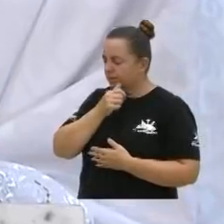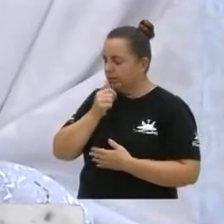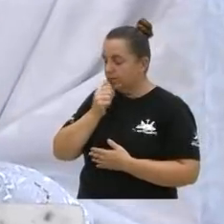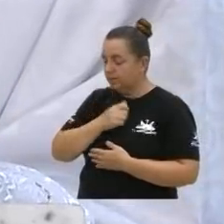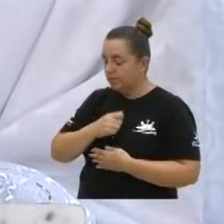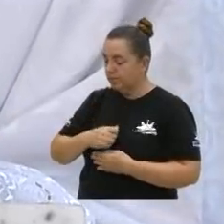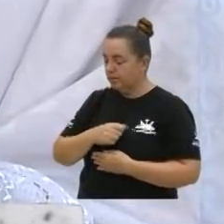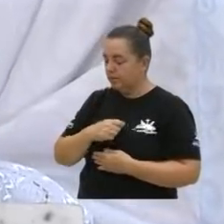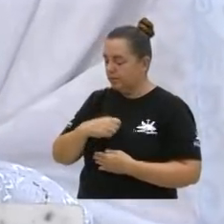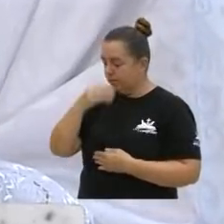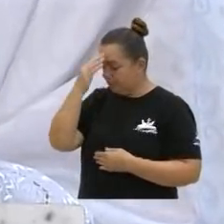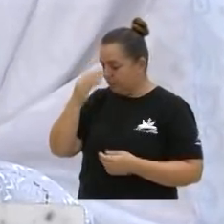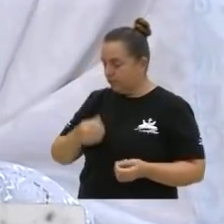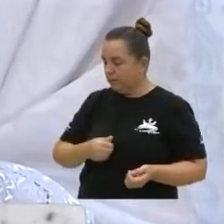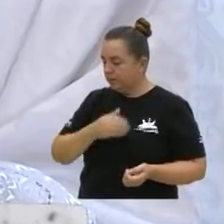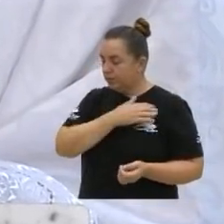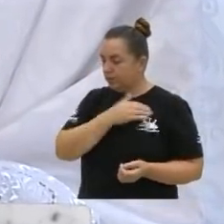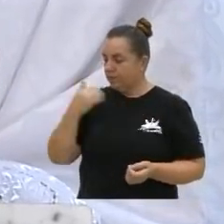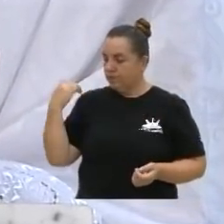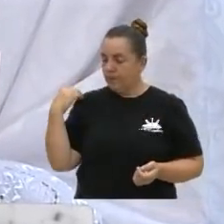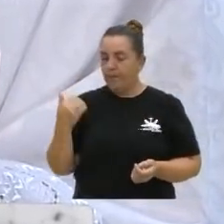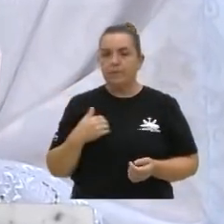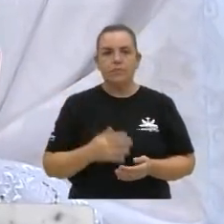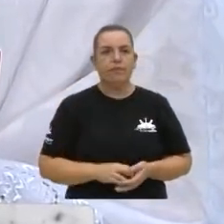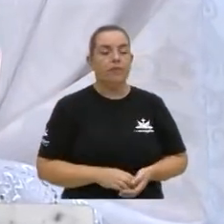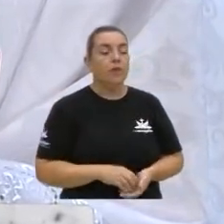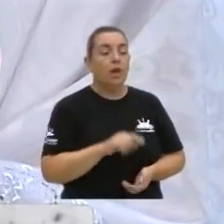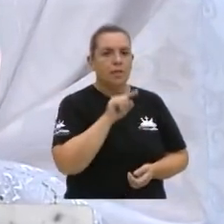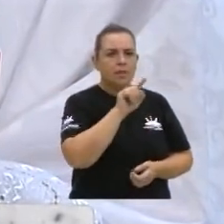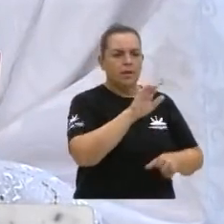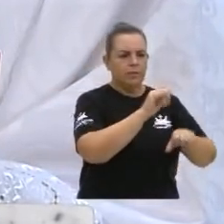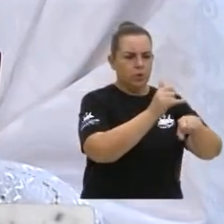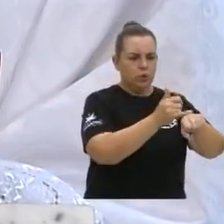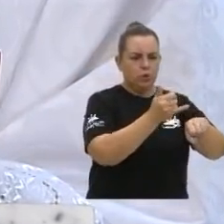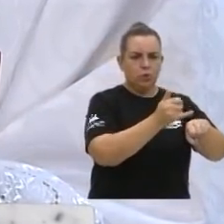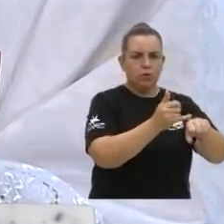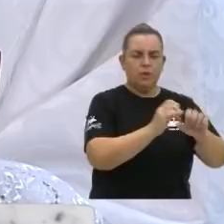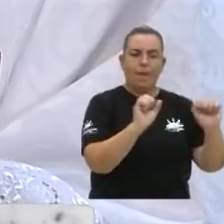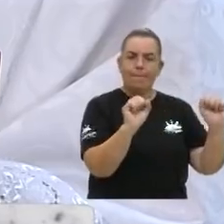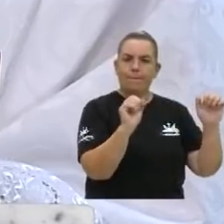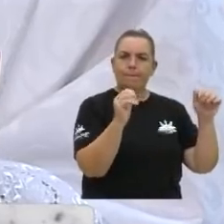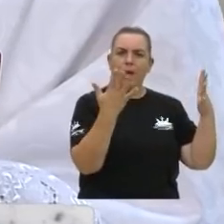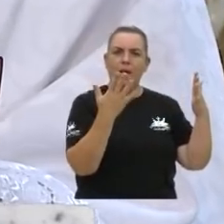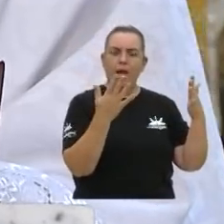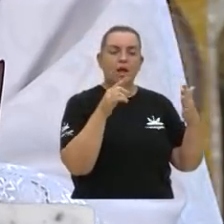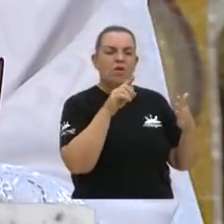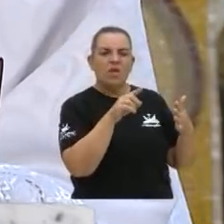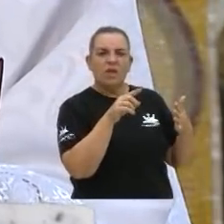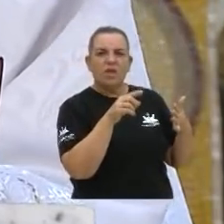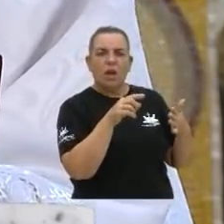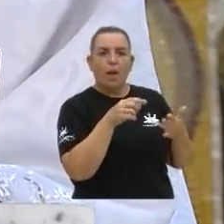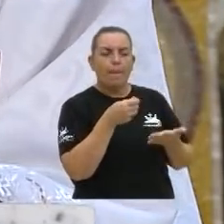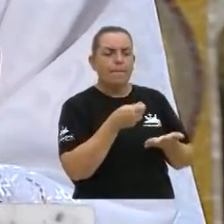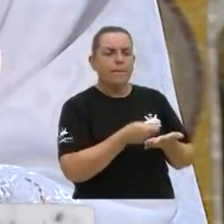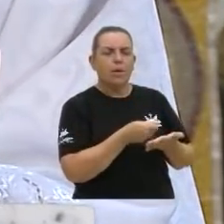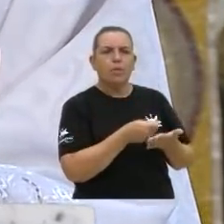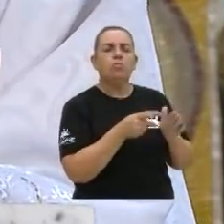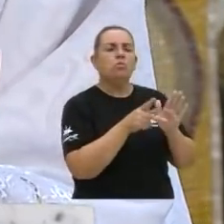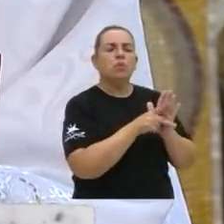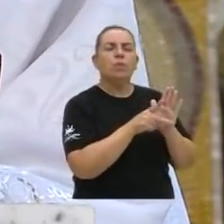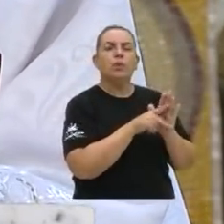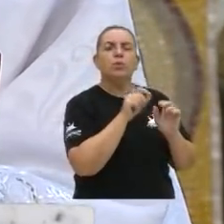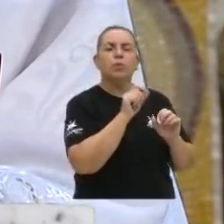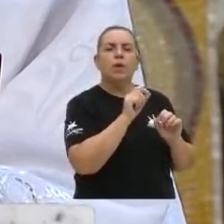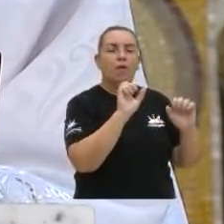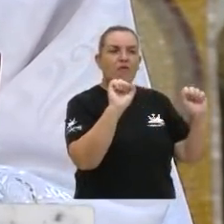Senhor. Celebrava-se em Jerusalém a festa da dedicação do templo.